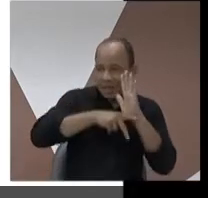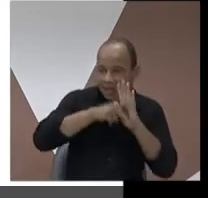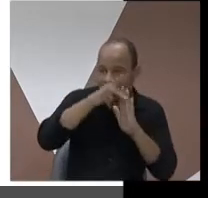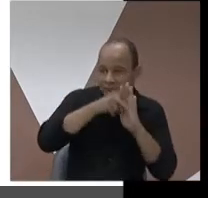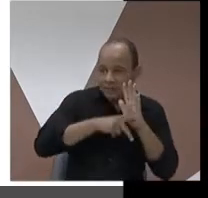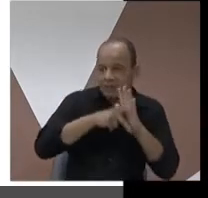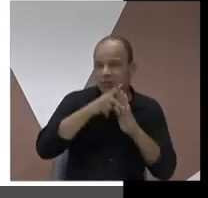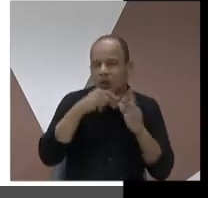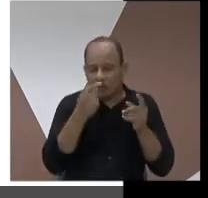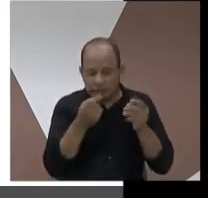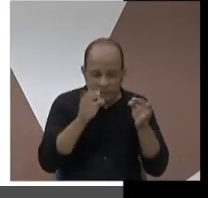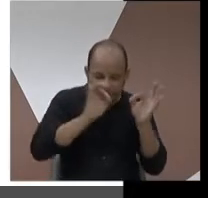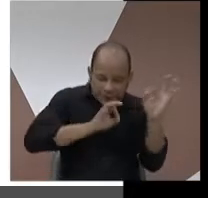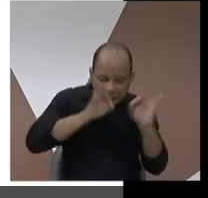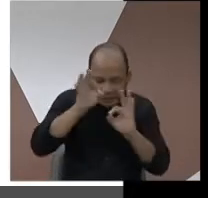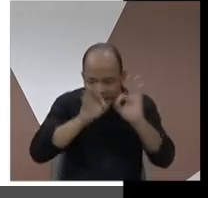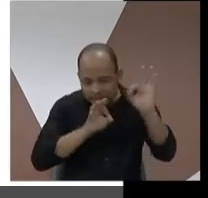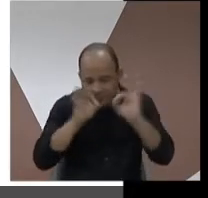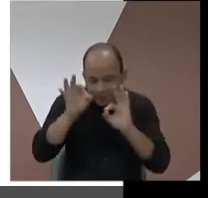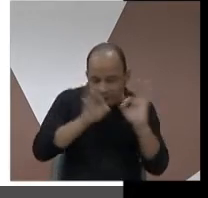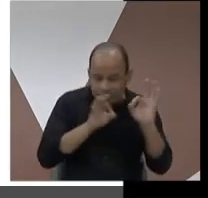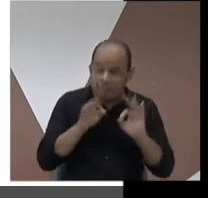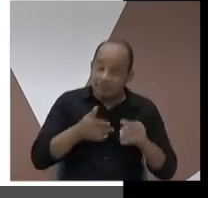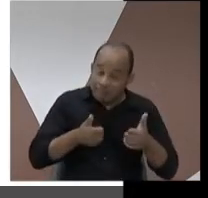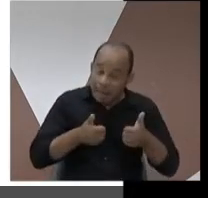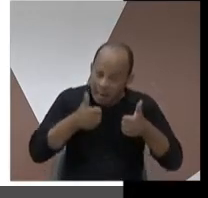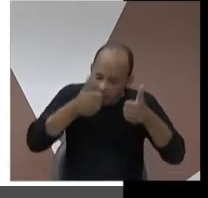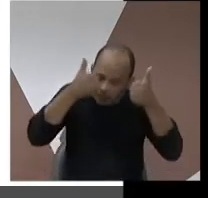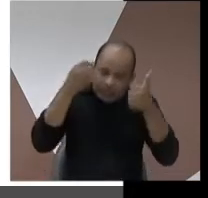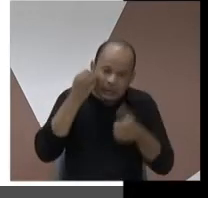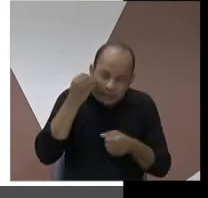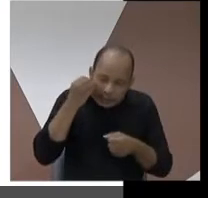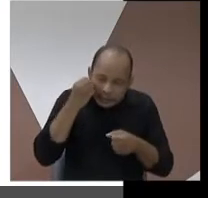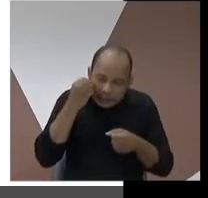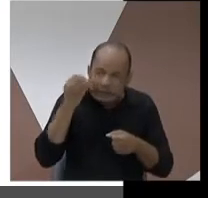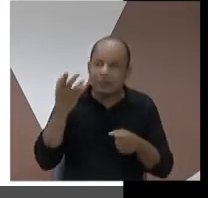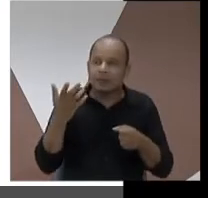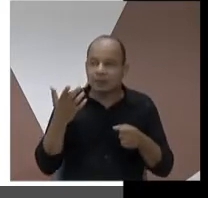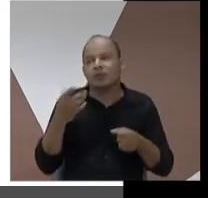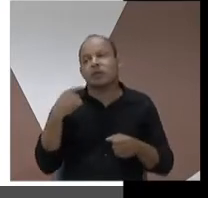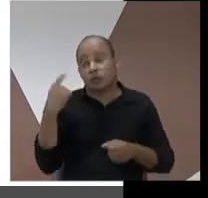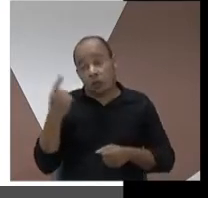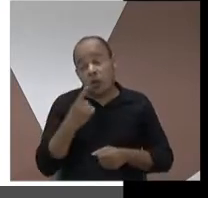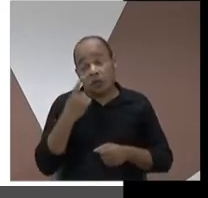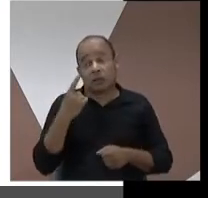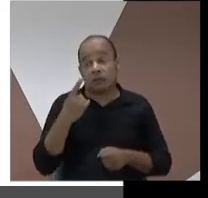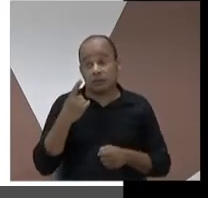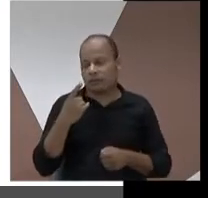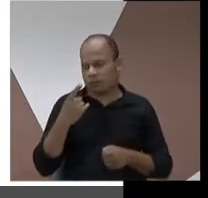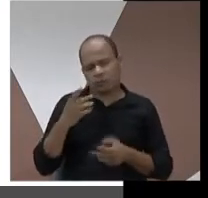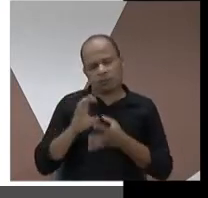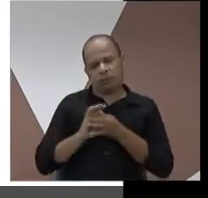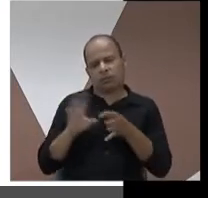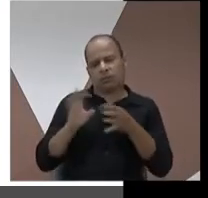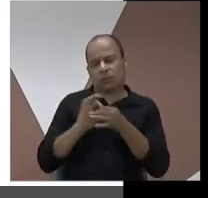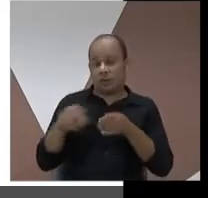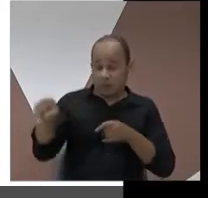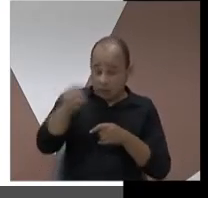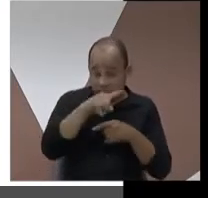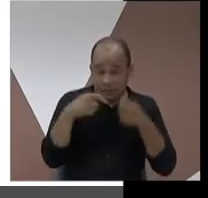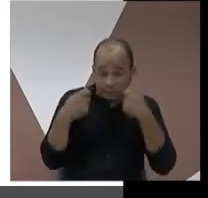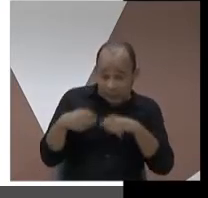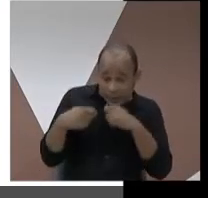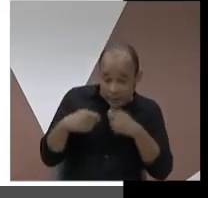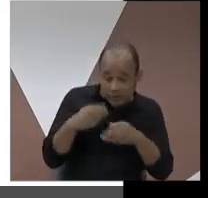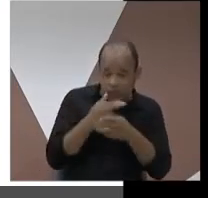da melhor forma possível. E mais uma vez, presidente, nos colocar à disposição dessa casa para o que se fizer necessário